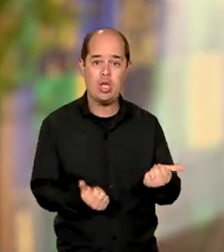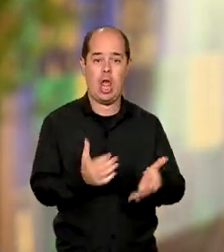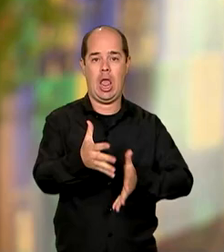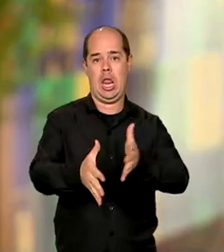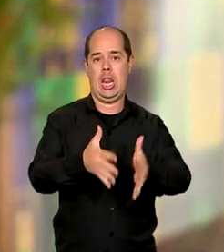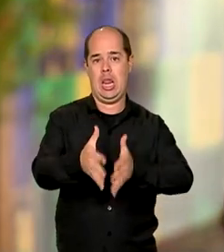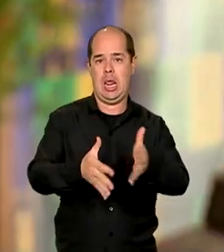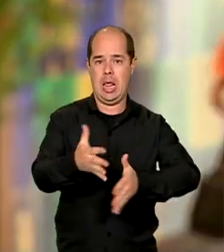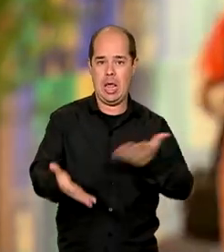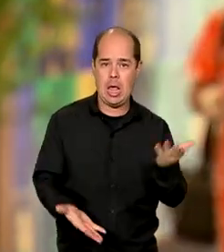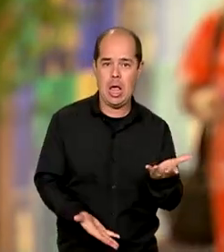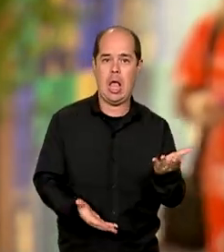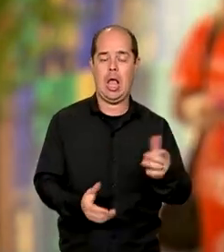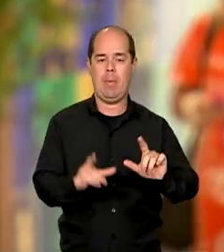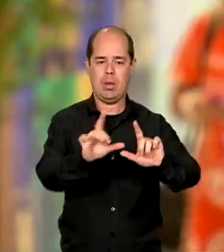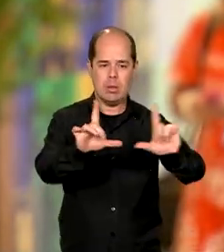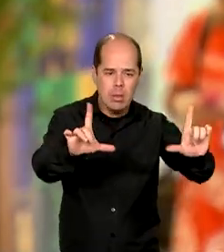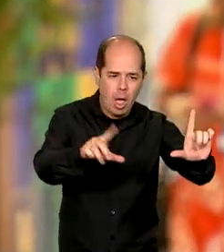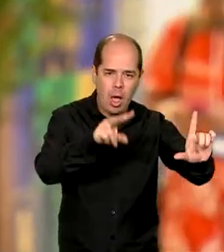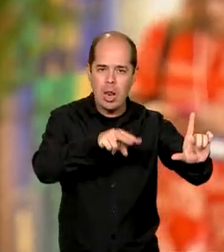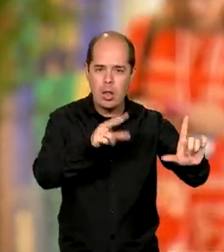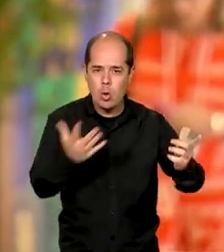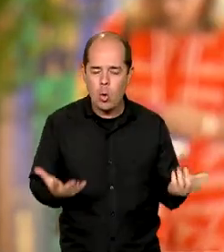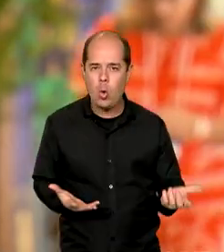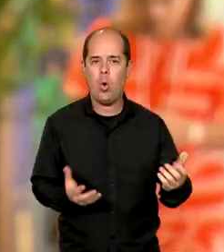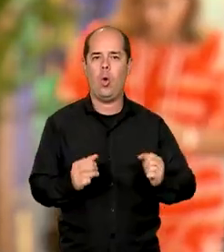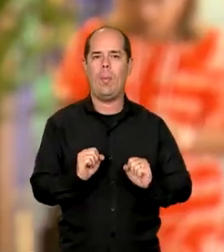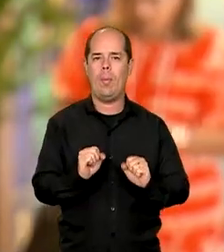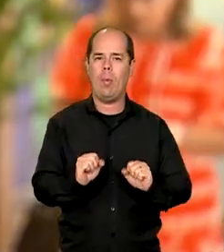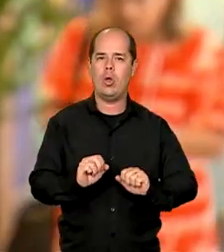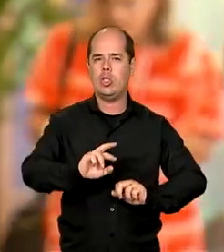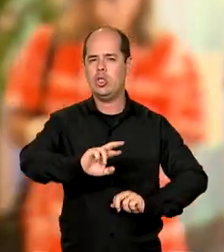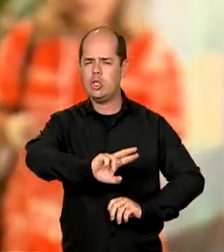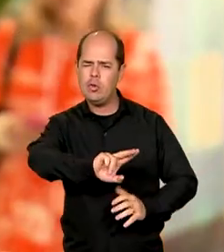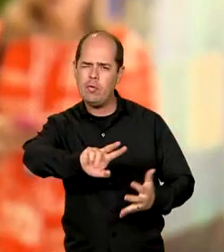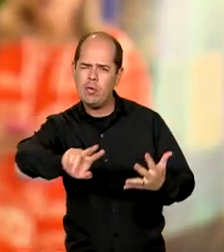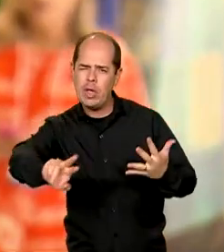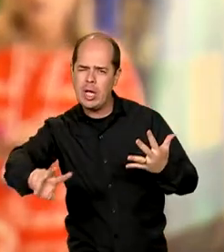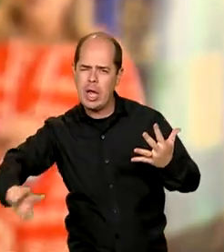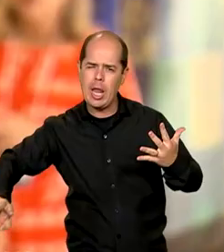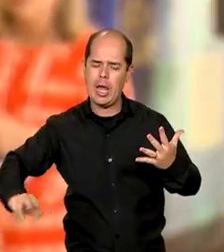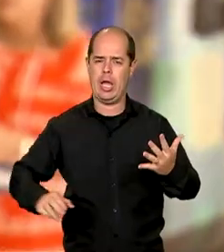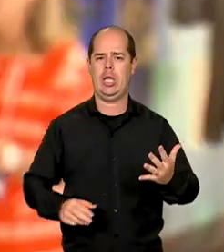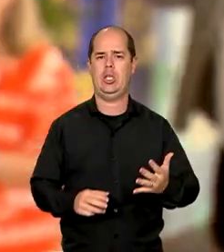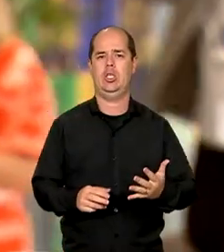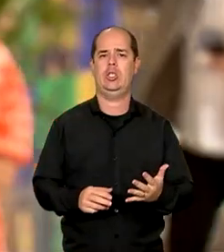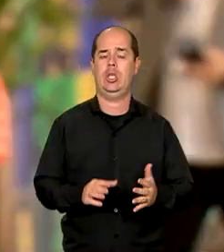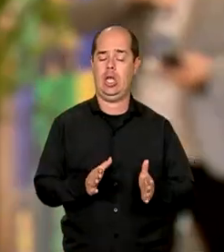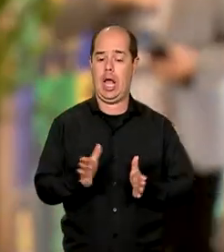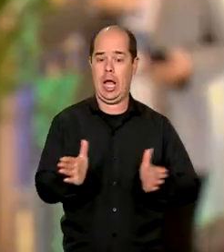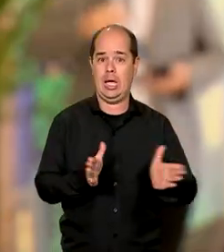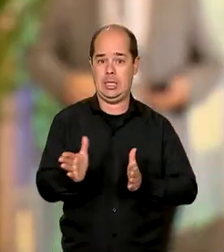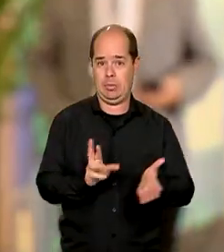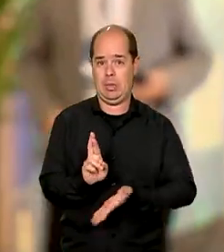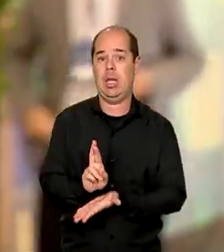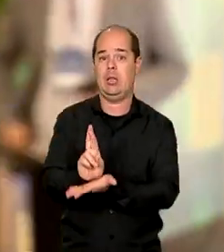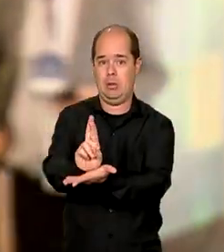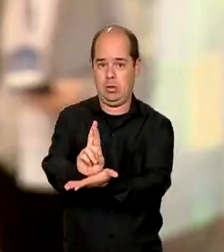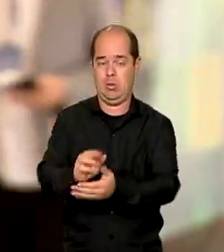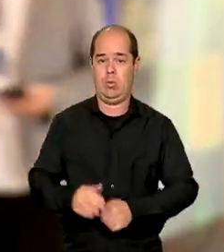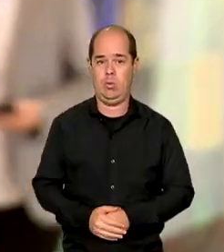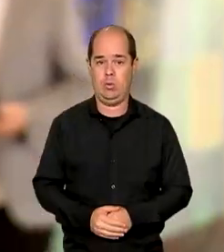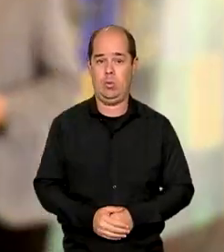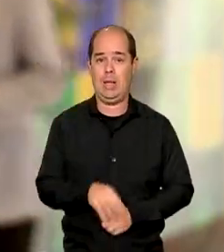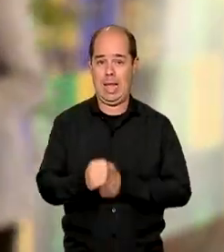leitor de tela, uma sala de fácil acesso. São aproximadamente 20 recursos de acessibilidade. Mas esse ano a gente